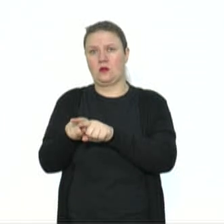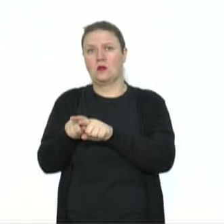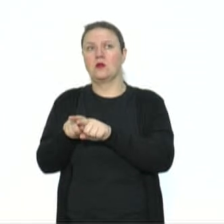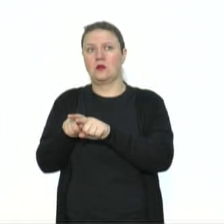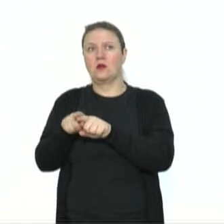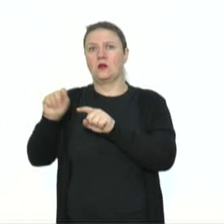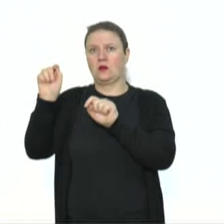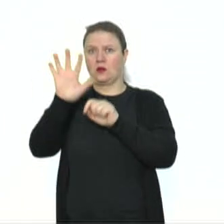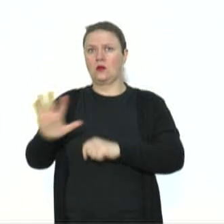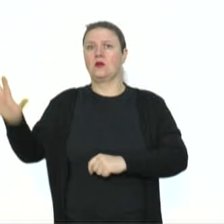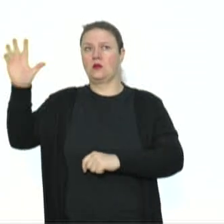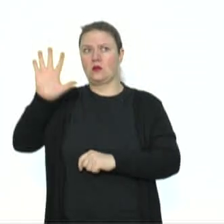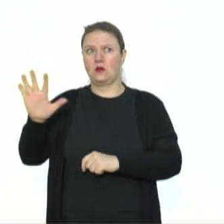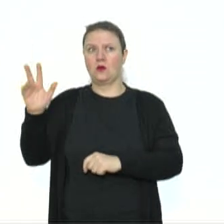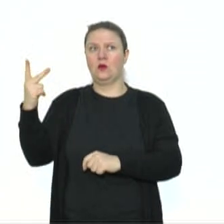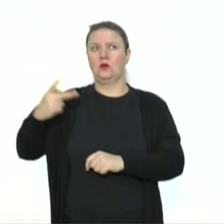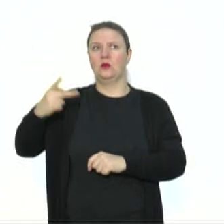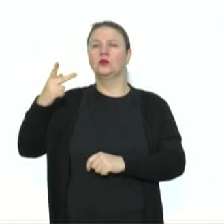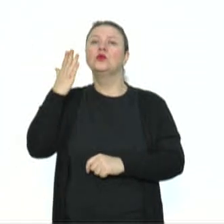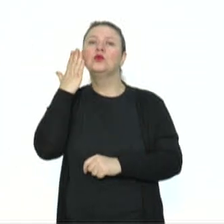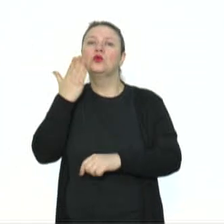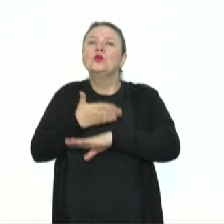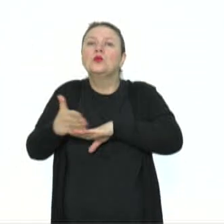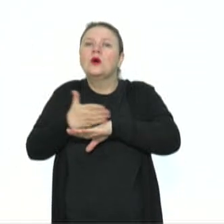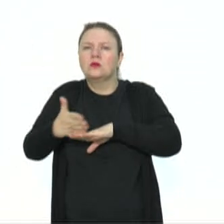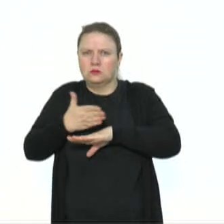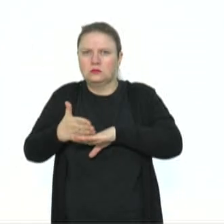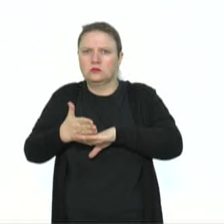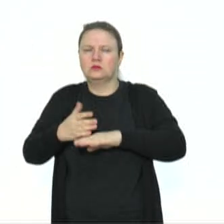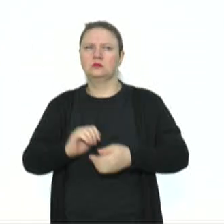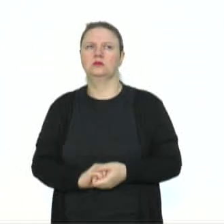nessa animação aqui com os dois atletas de branco. Então é quando o lutador